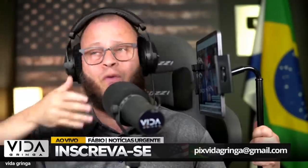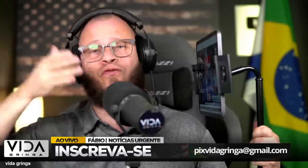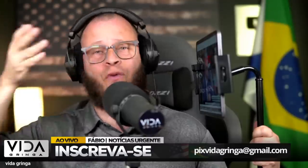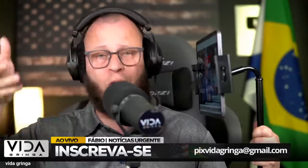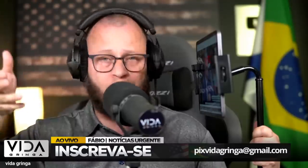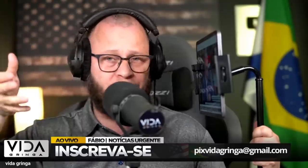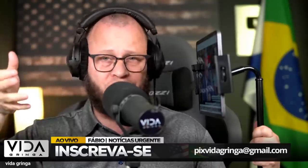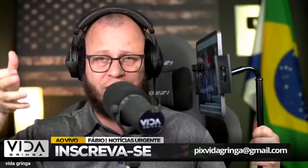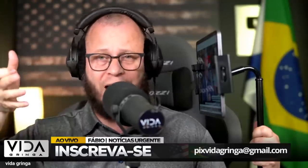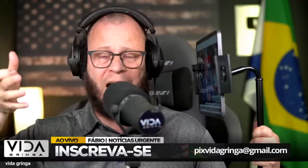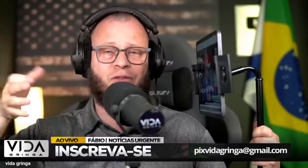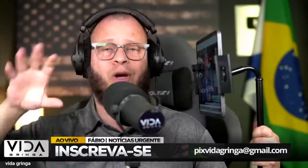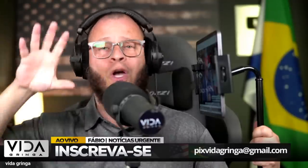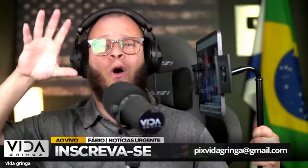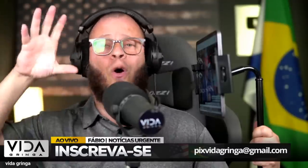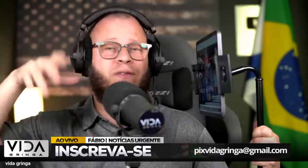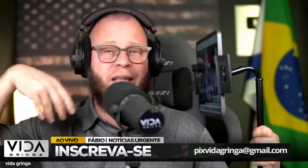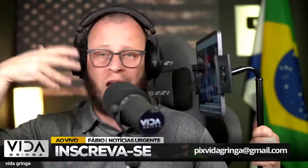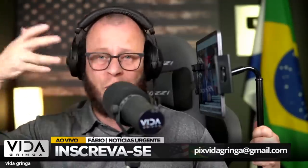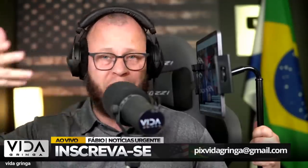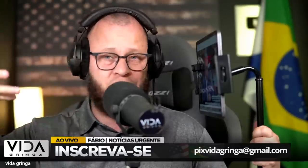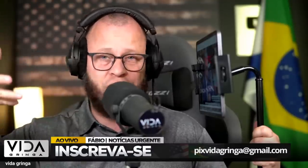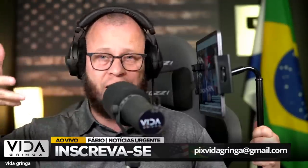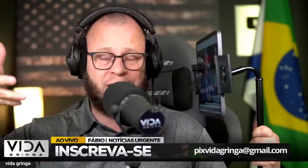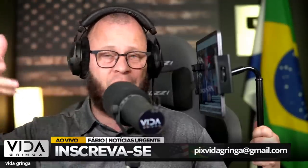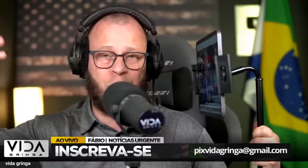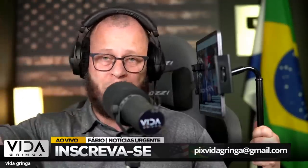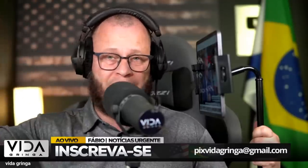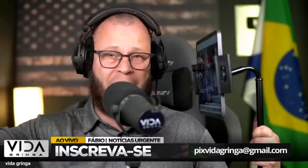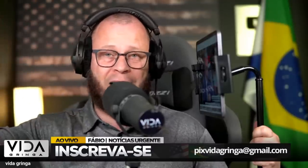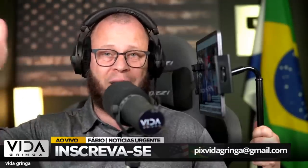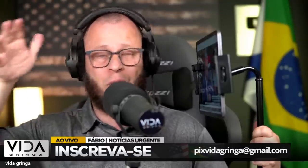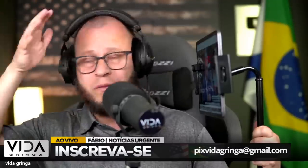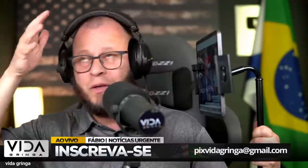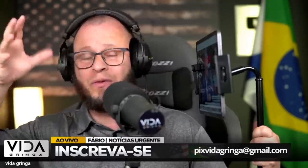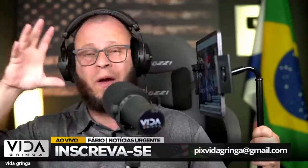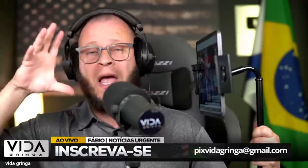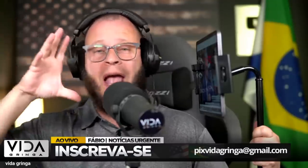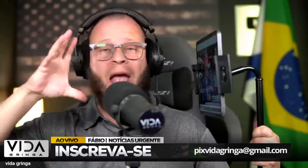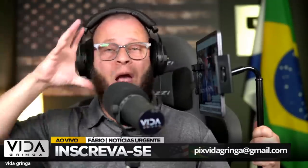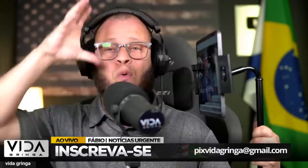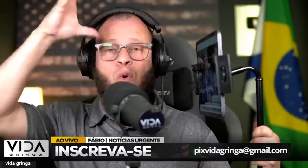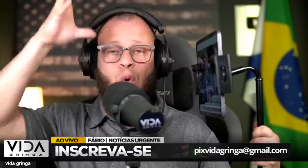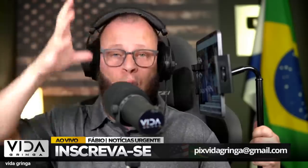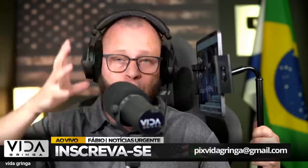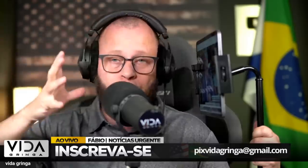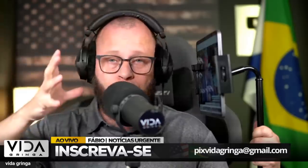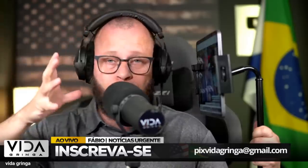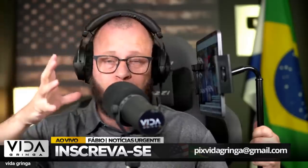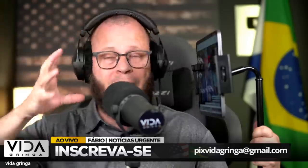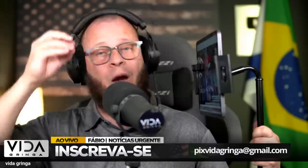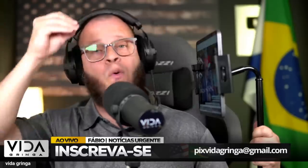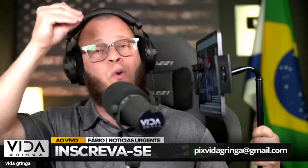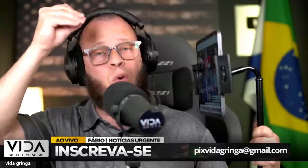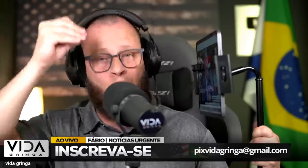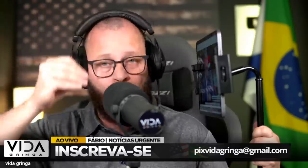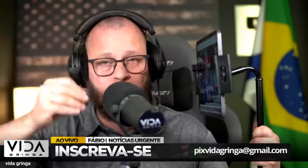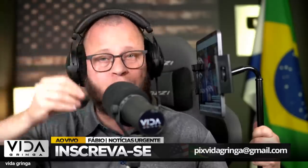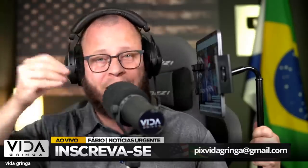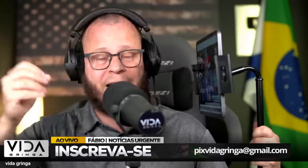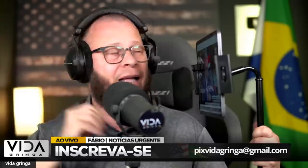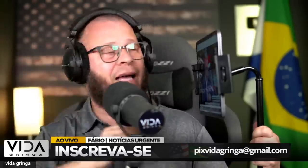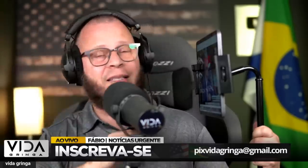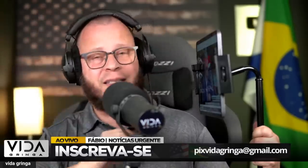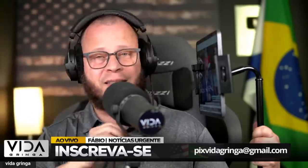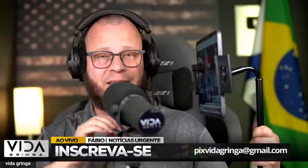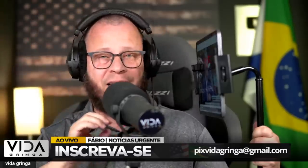Ou foram investigado ou tem uma investigação parada meu Deus É o cúmulo É o